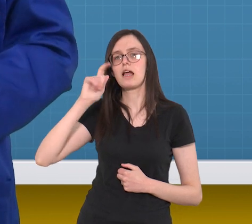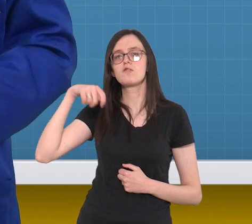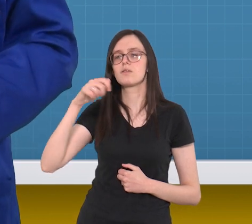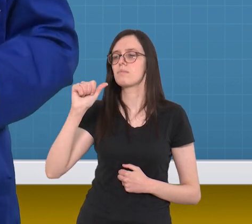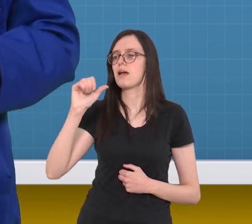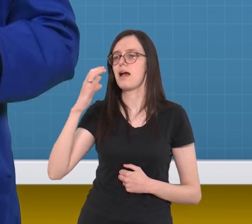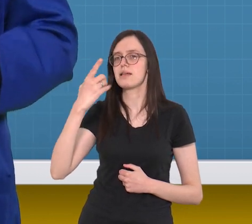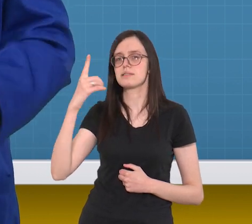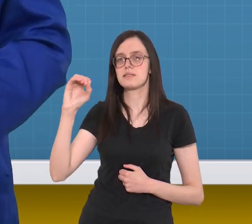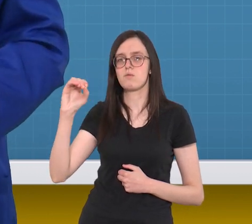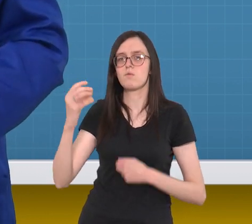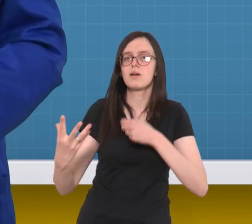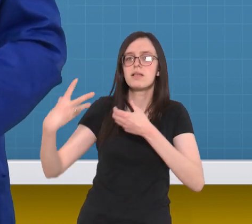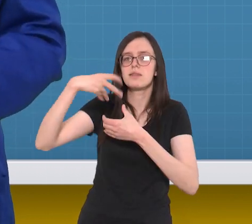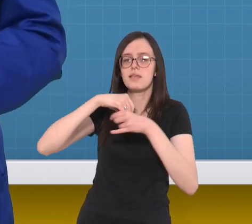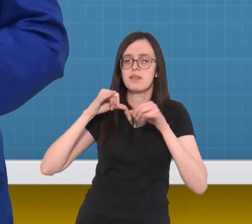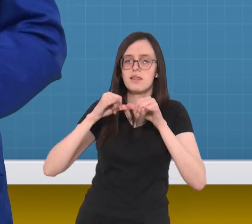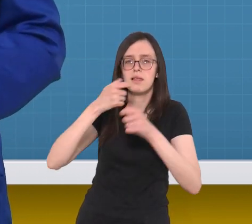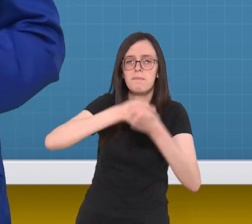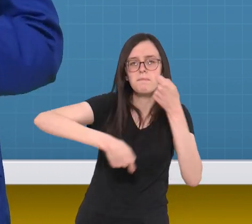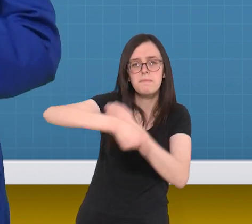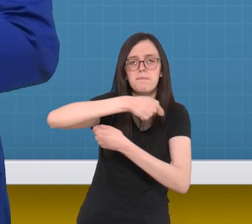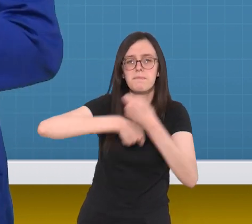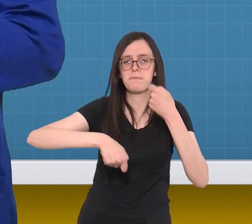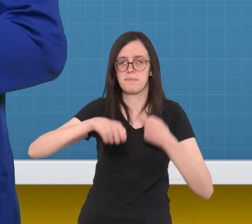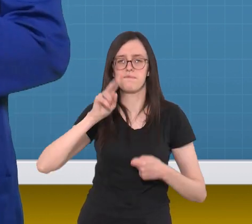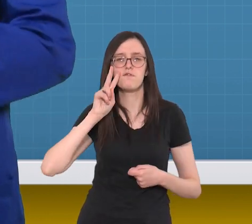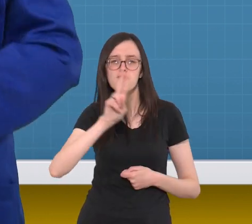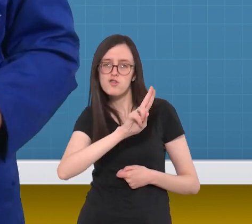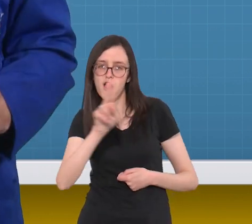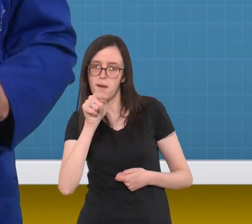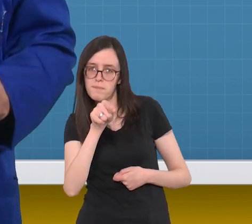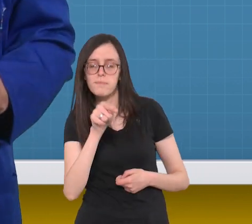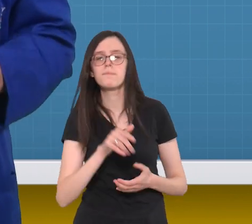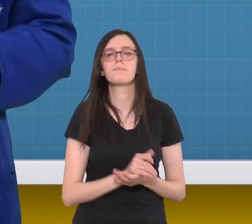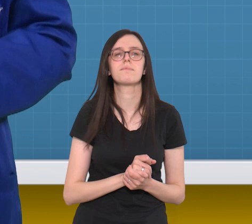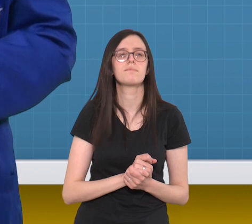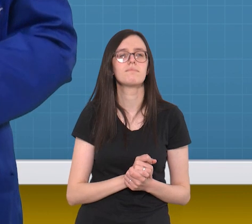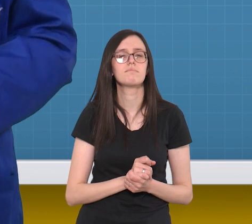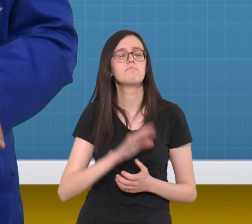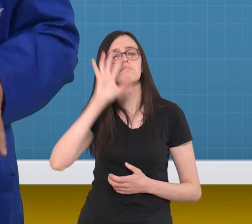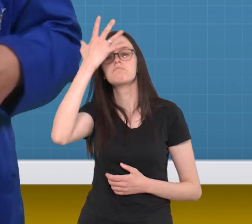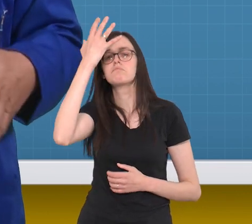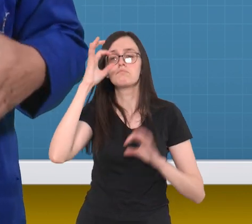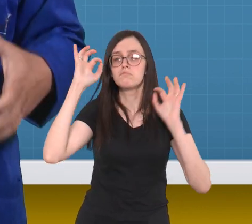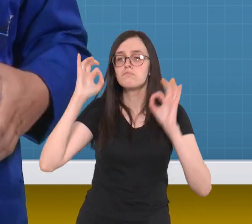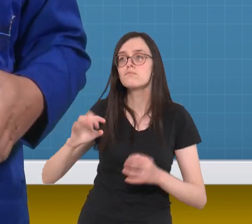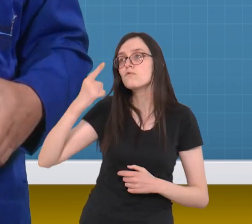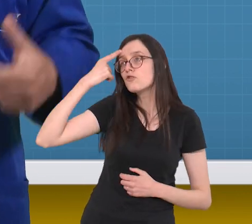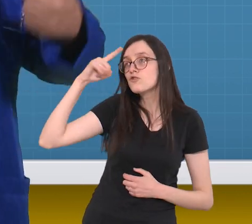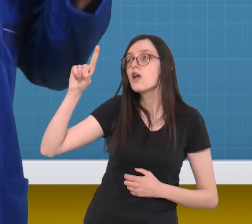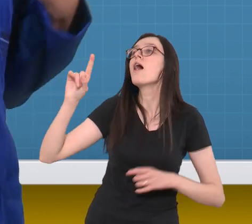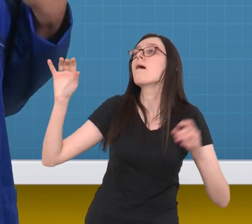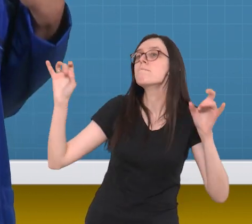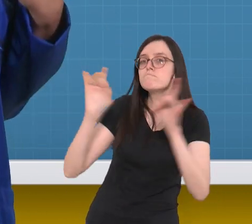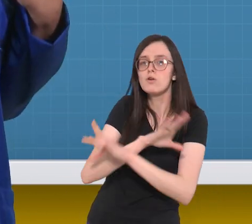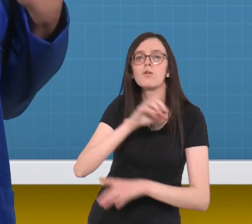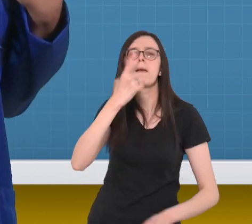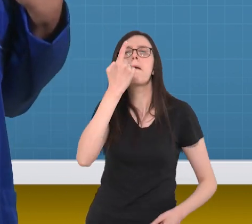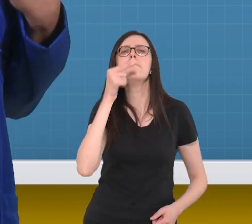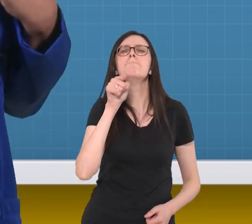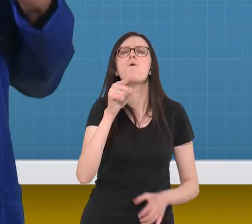das ações no mercado Ibovespa, porque é esse o nome que ele recebe, tá? Fechou em 1.000 pontos